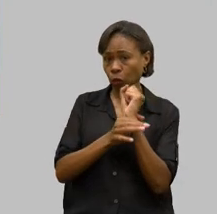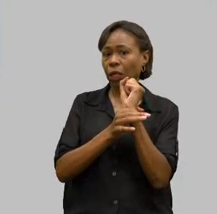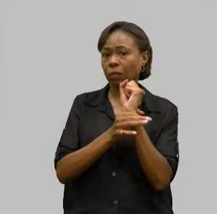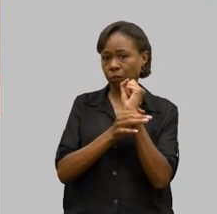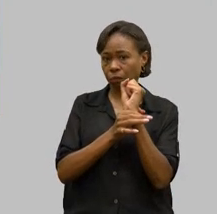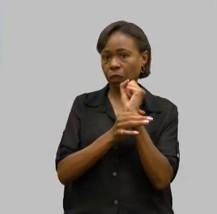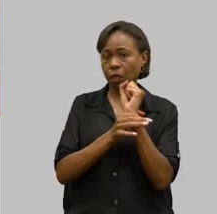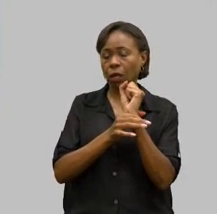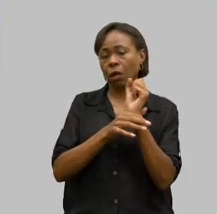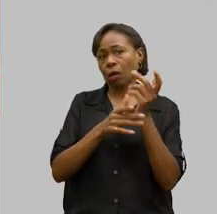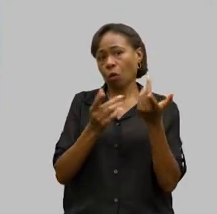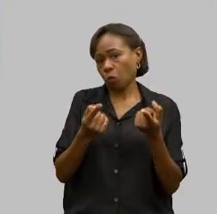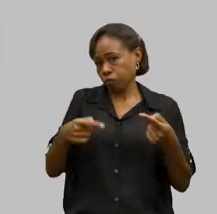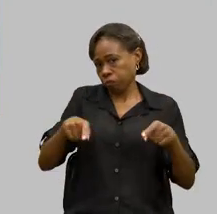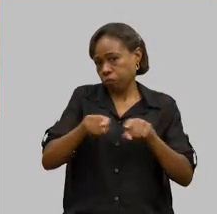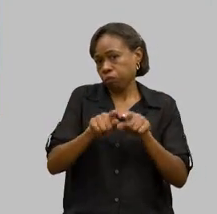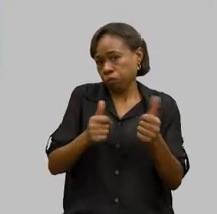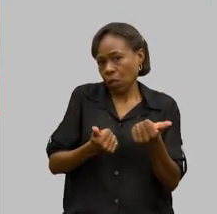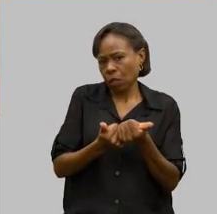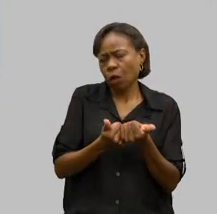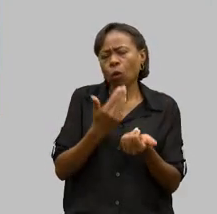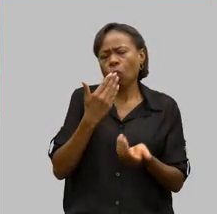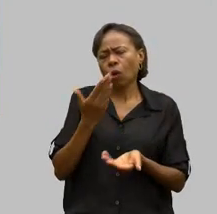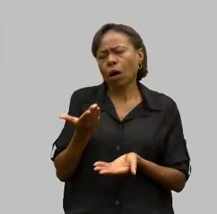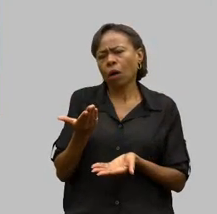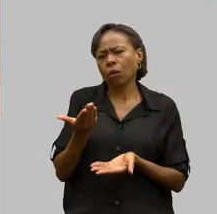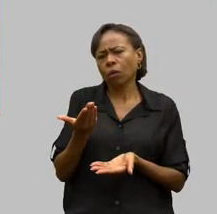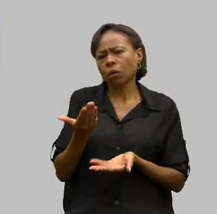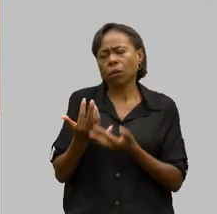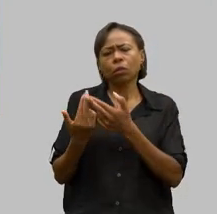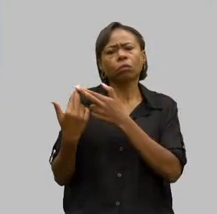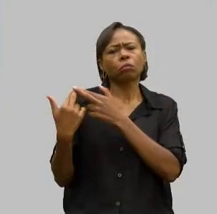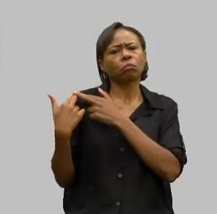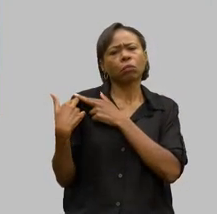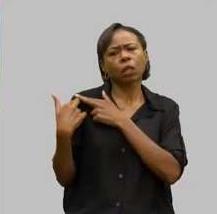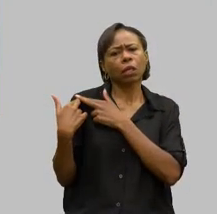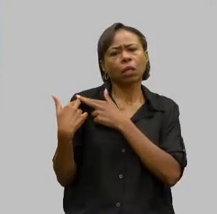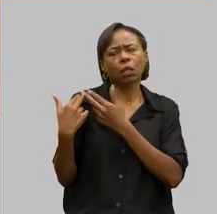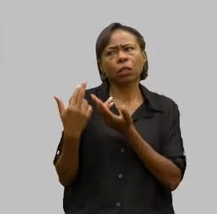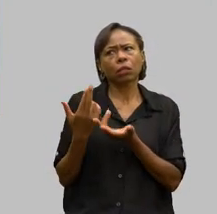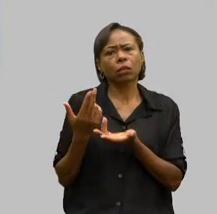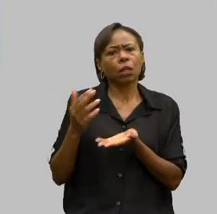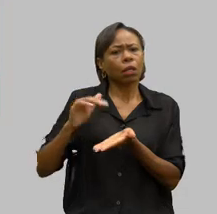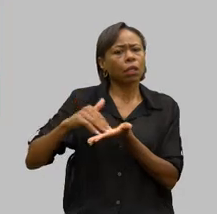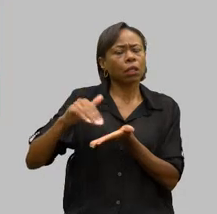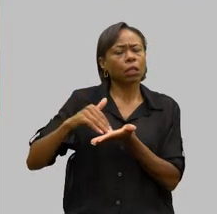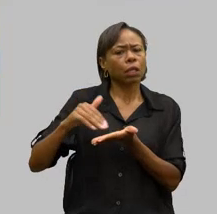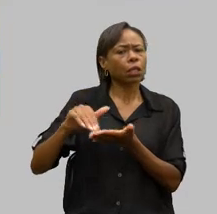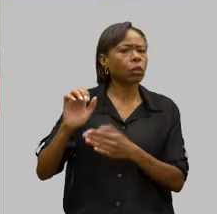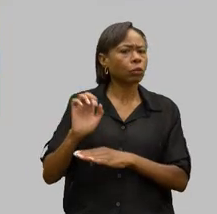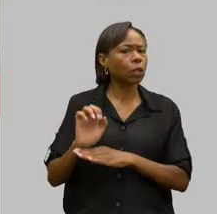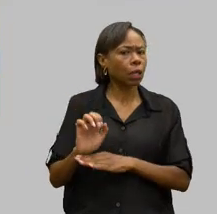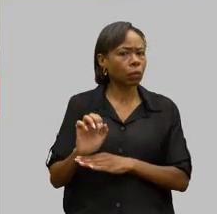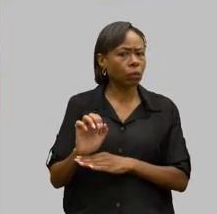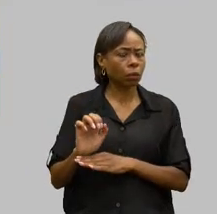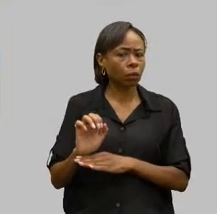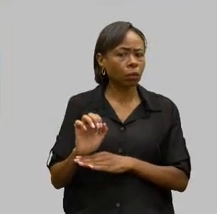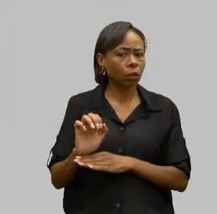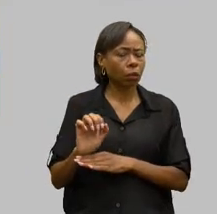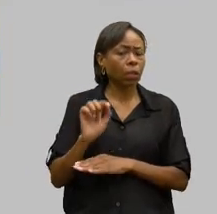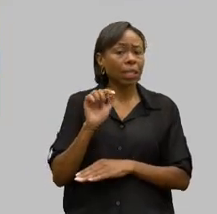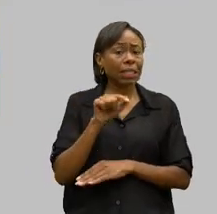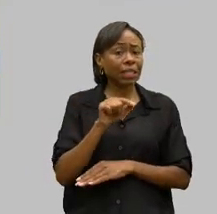Qual é a posição da Secretaria de Estado da Educação em relação a, principalmente, a